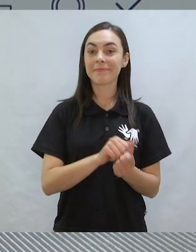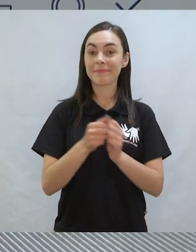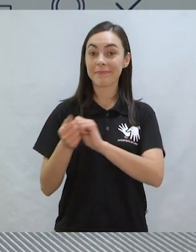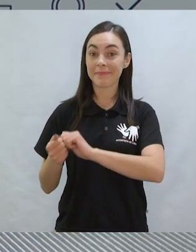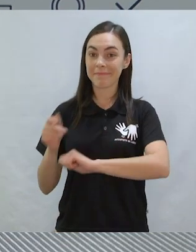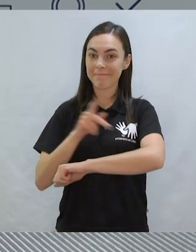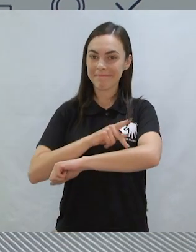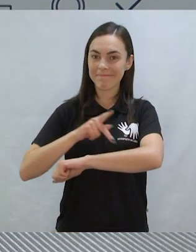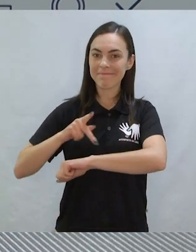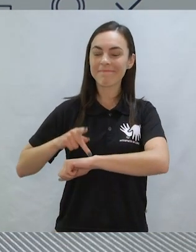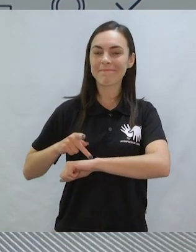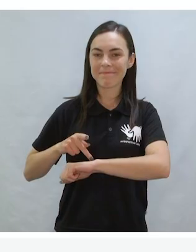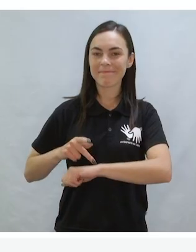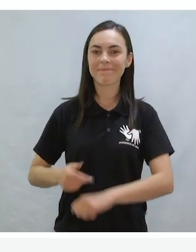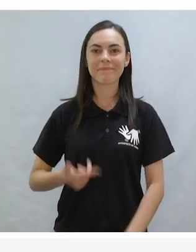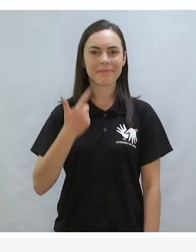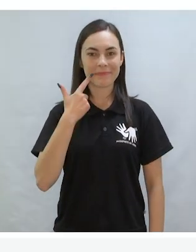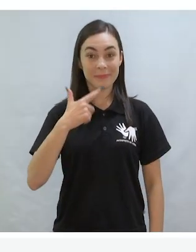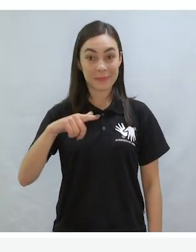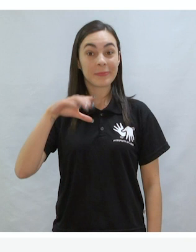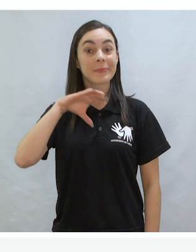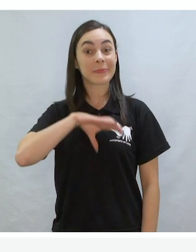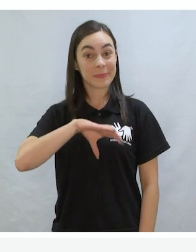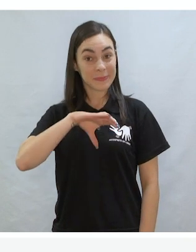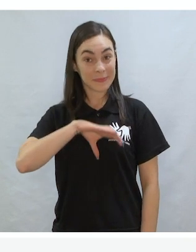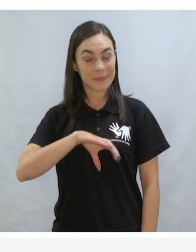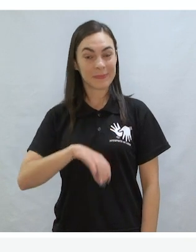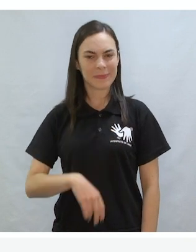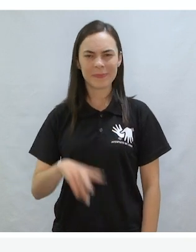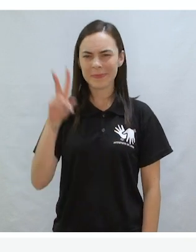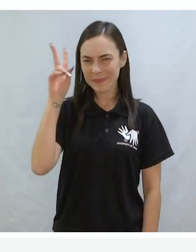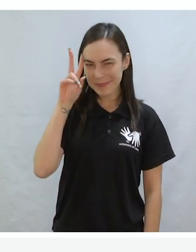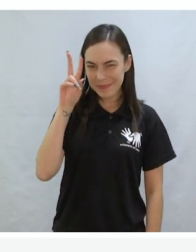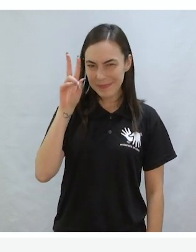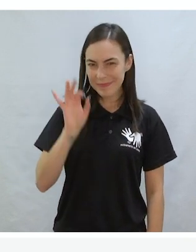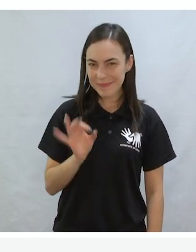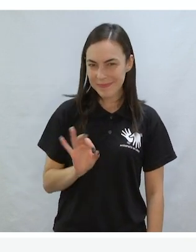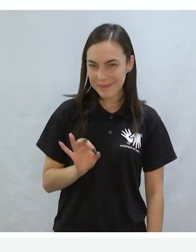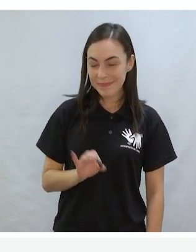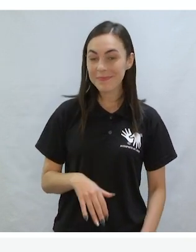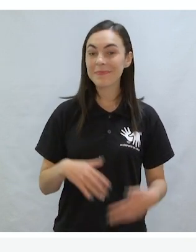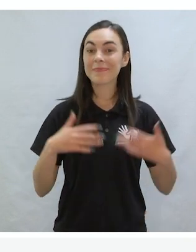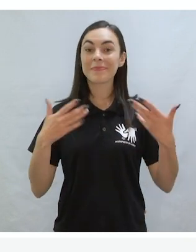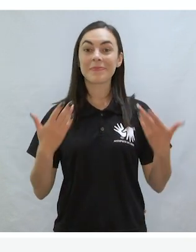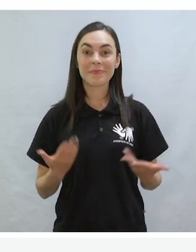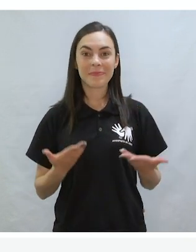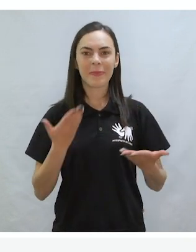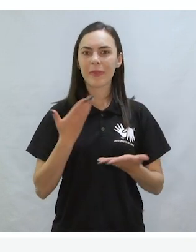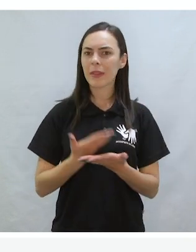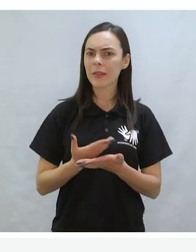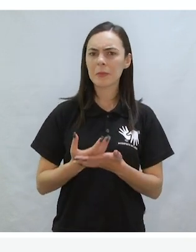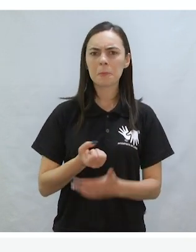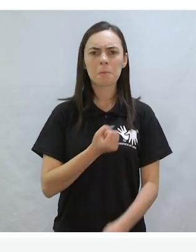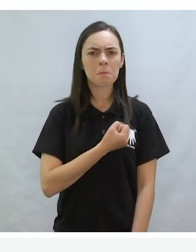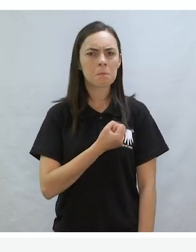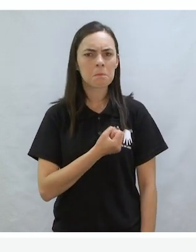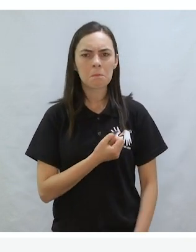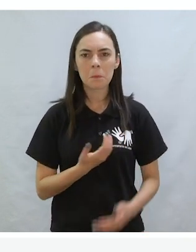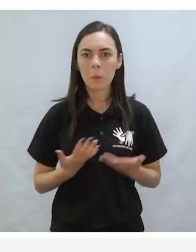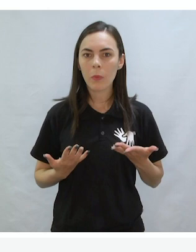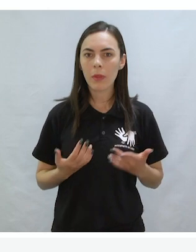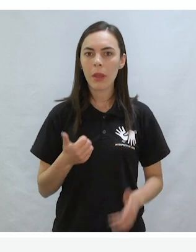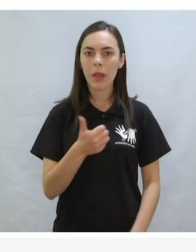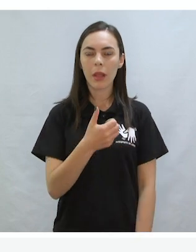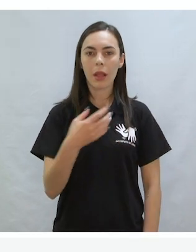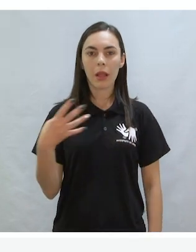adequação pedagógica, língua portuguesa, lembram bem? Então, já nossa aula, sabe que